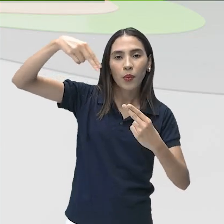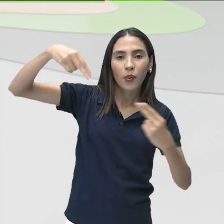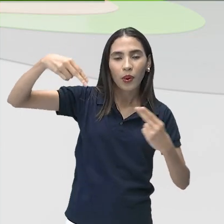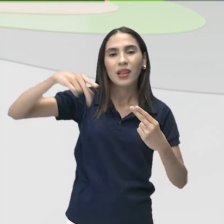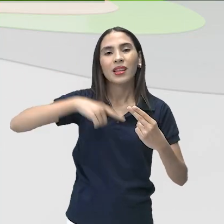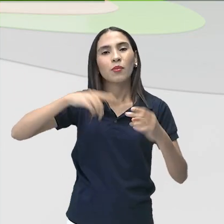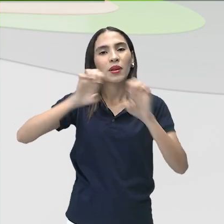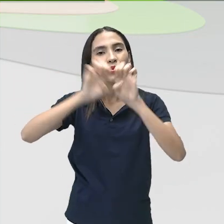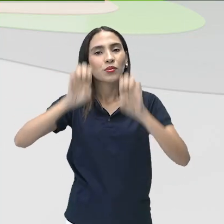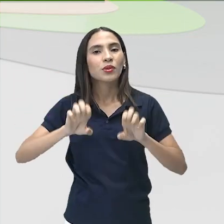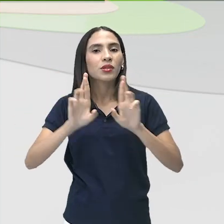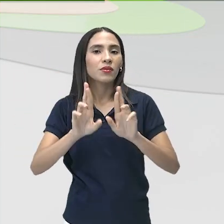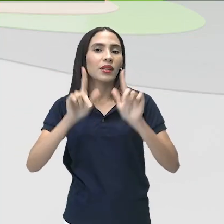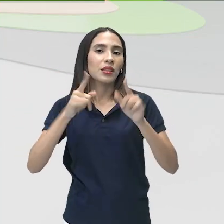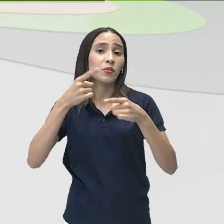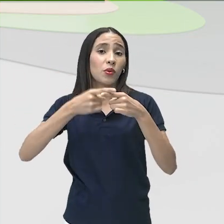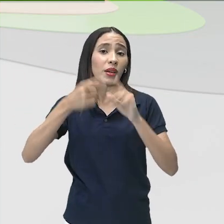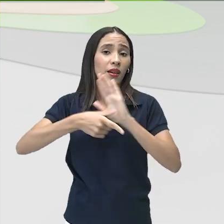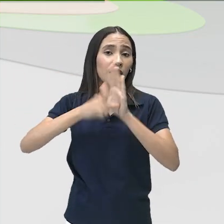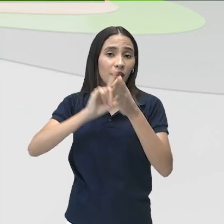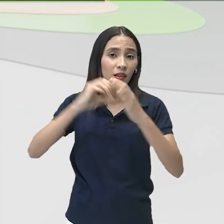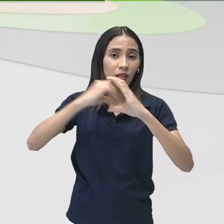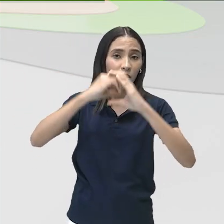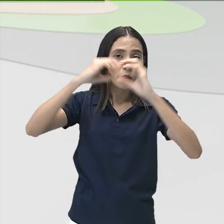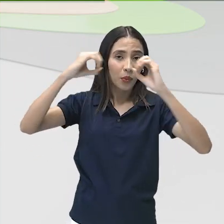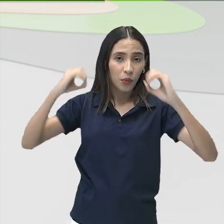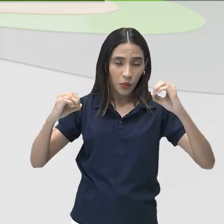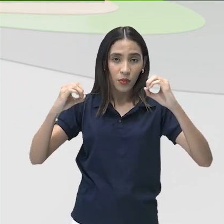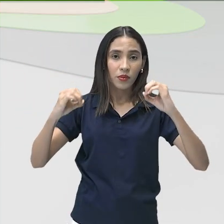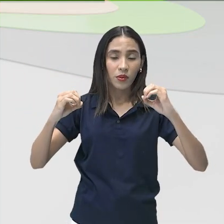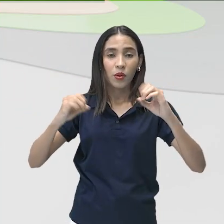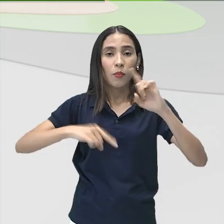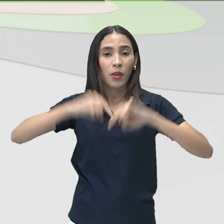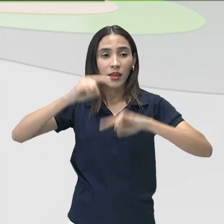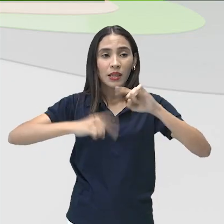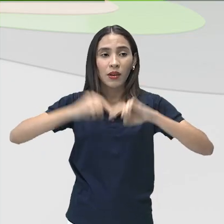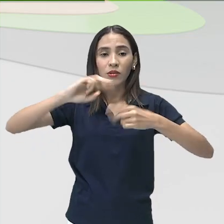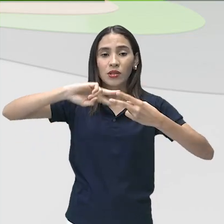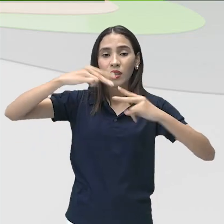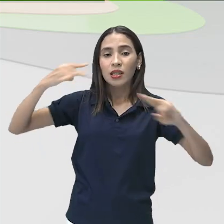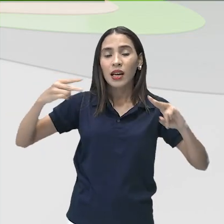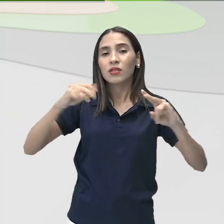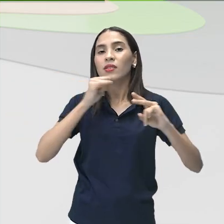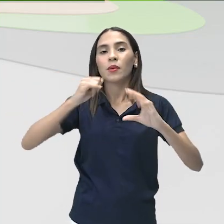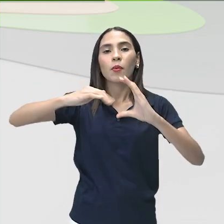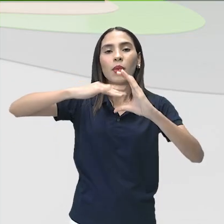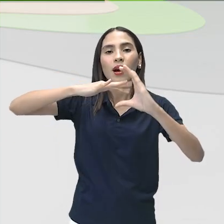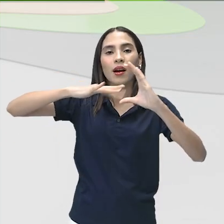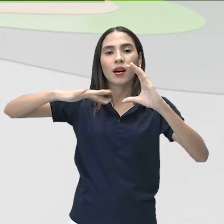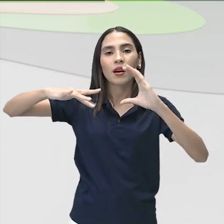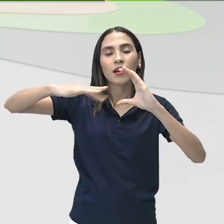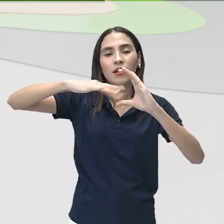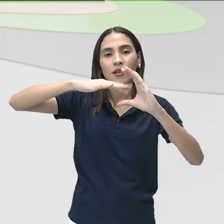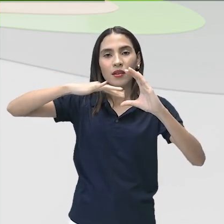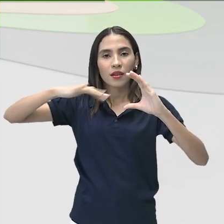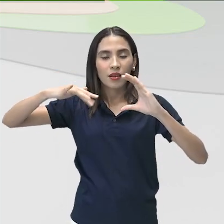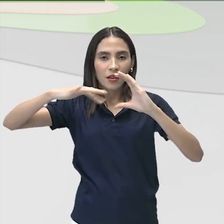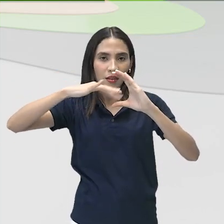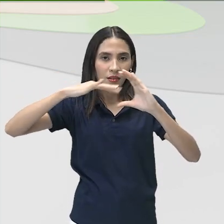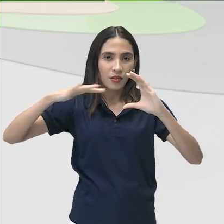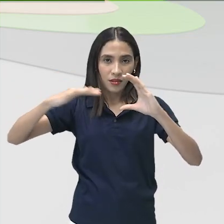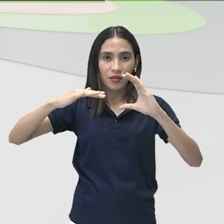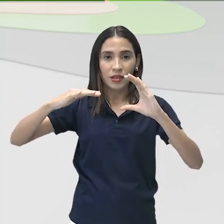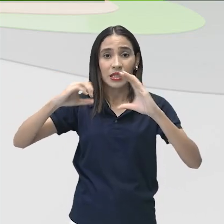corpo, né? Porque antes da divisão celular propriamente dita, o material genético ele está disperso dentro do núcleo celular, tratando-se